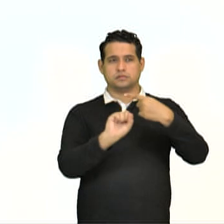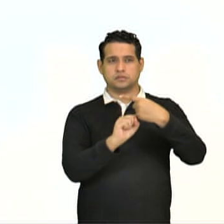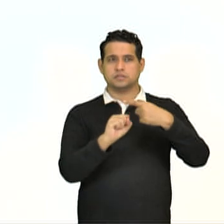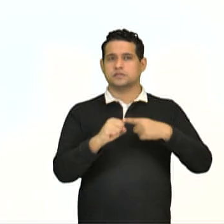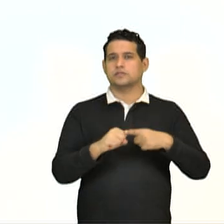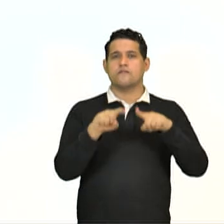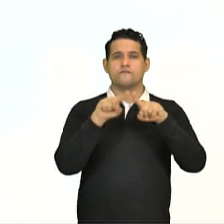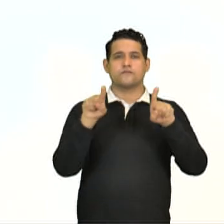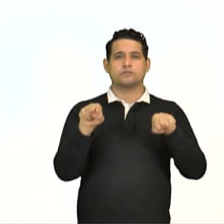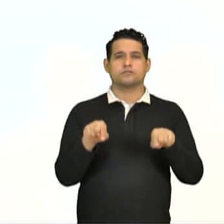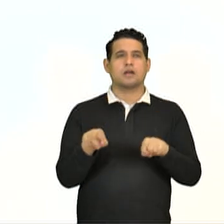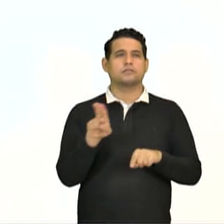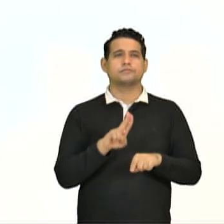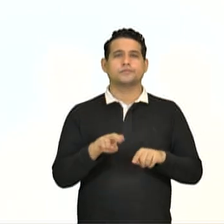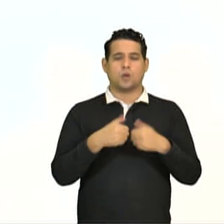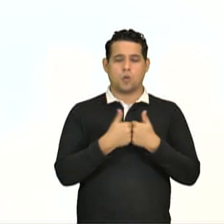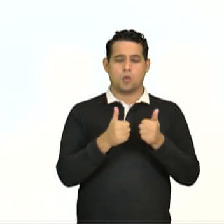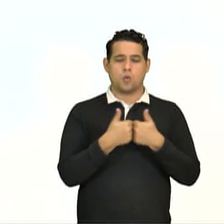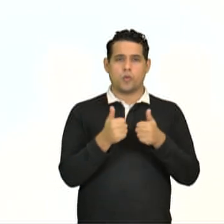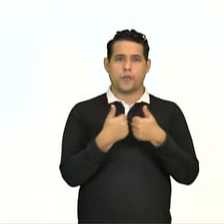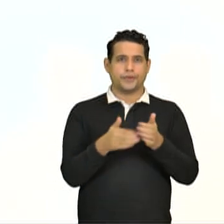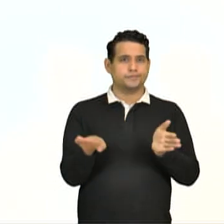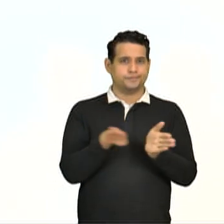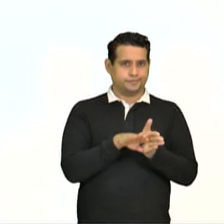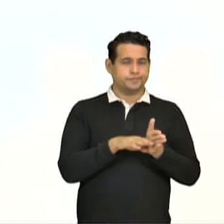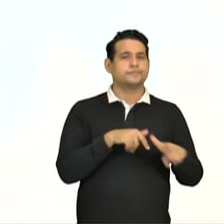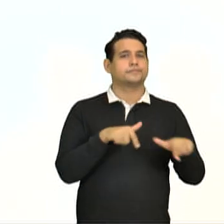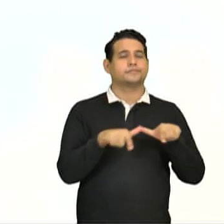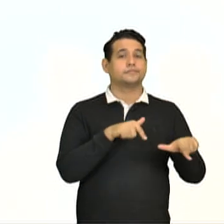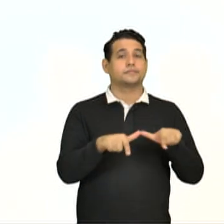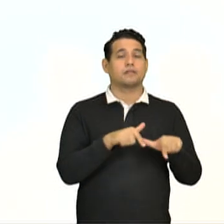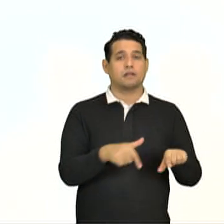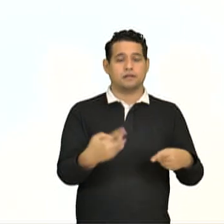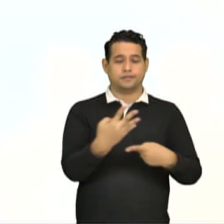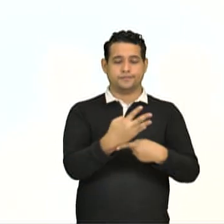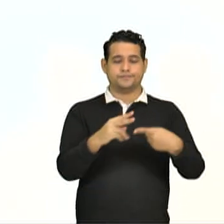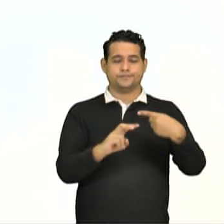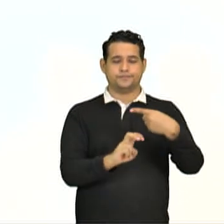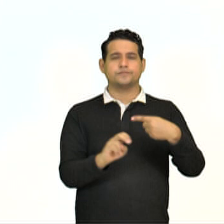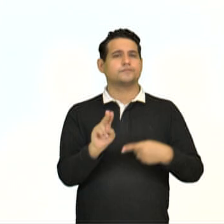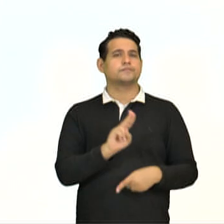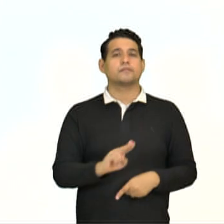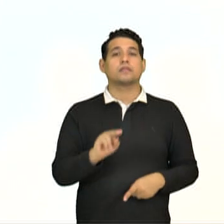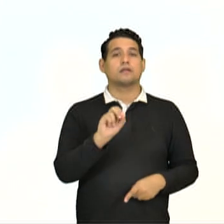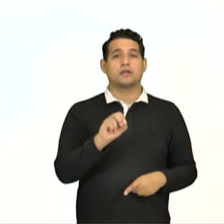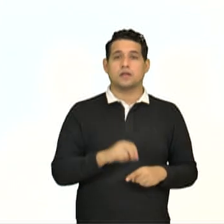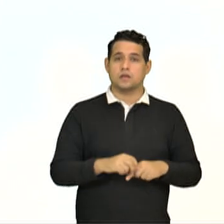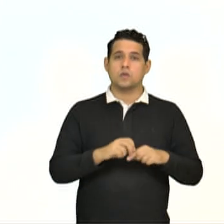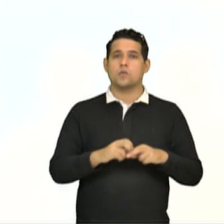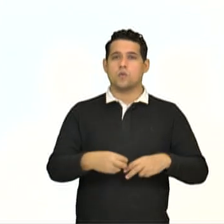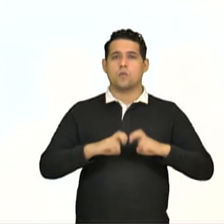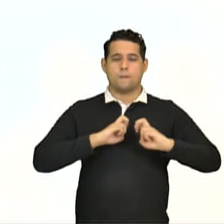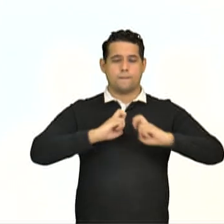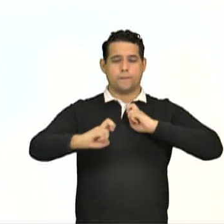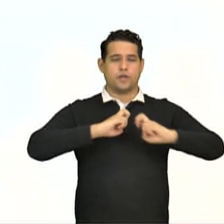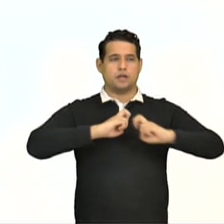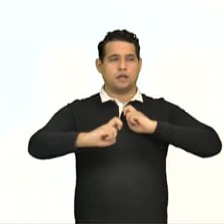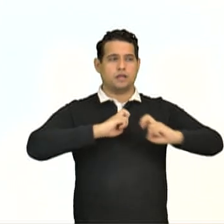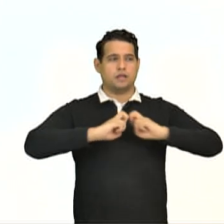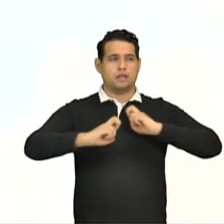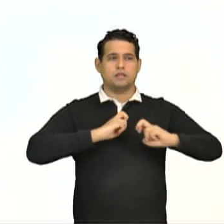trabalho usando o transporte público. Desses 4/5, usam o metrô.